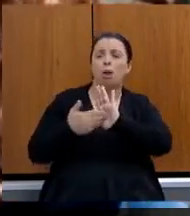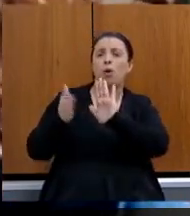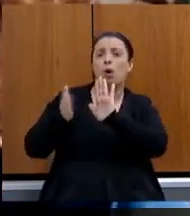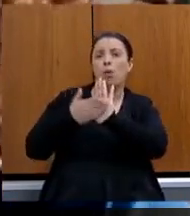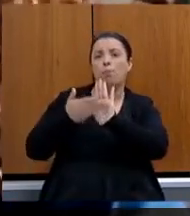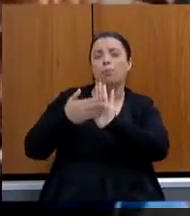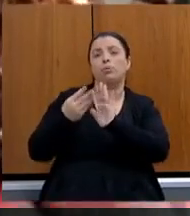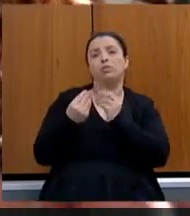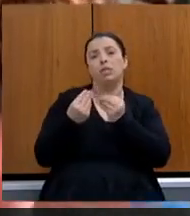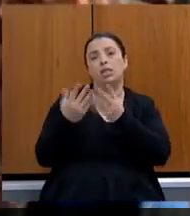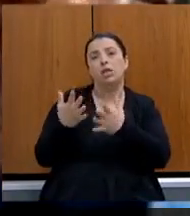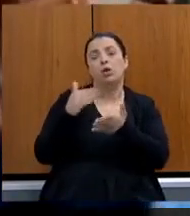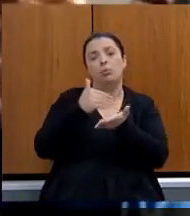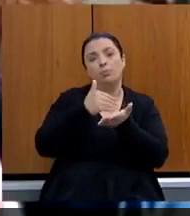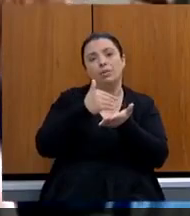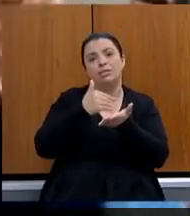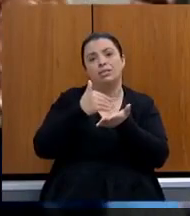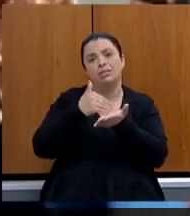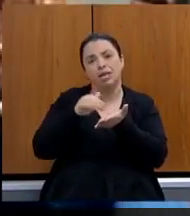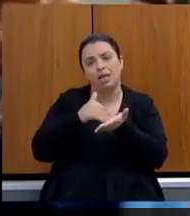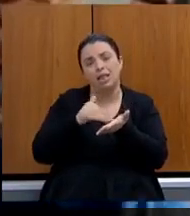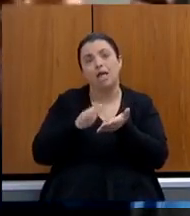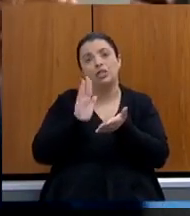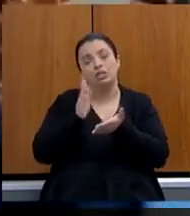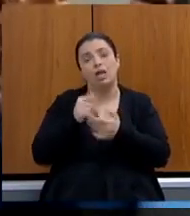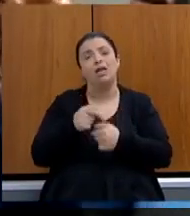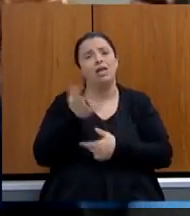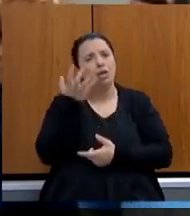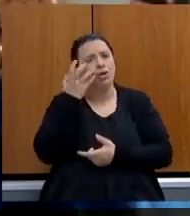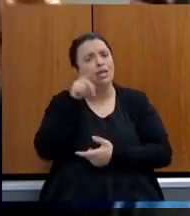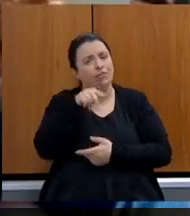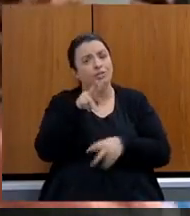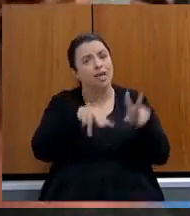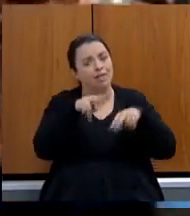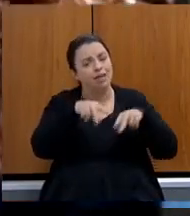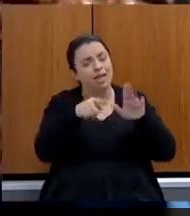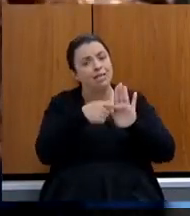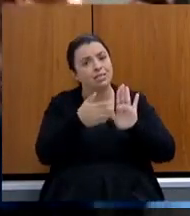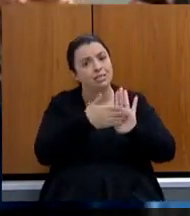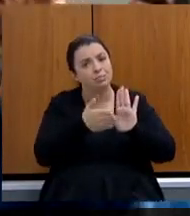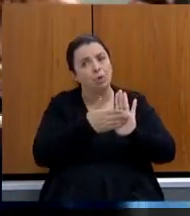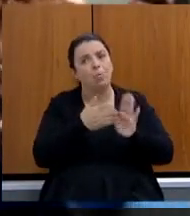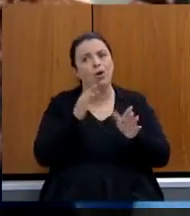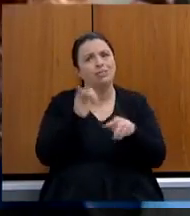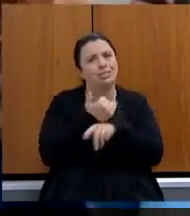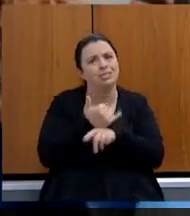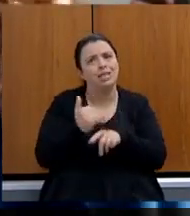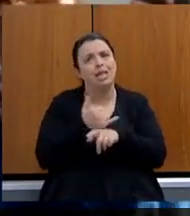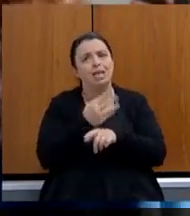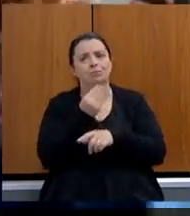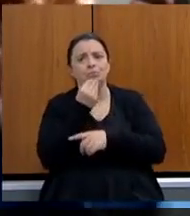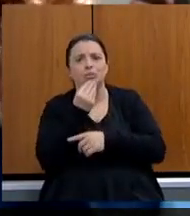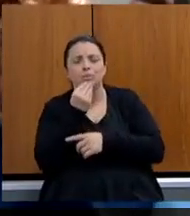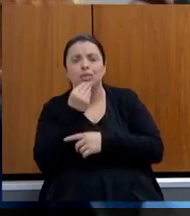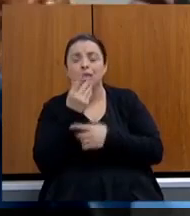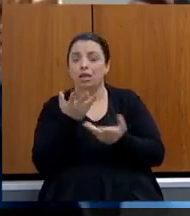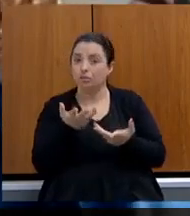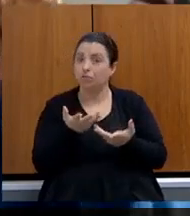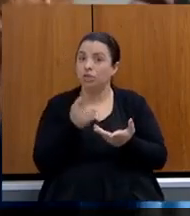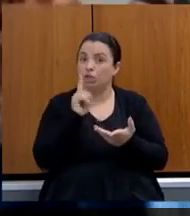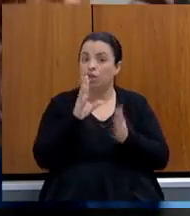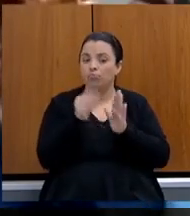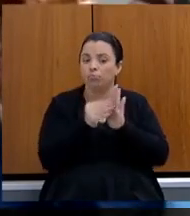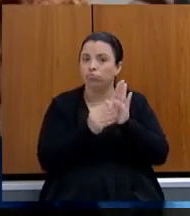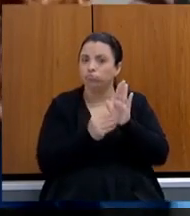eu gostaria muito que a secretária pudesse de forma carinhosa avaliar essas alternativas e possibilidades que eles estão colocando